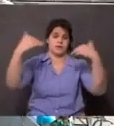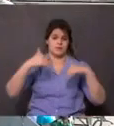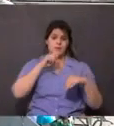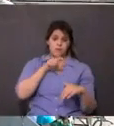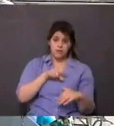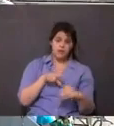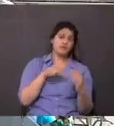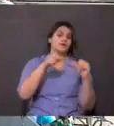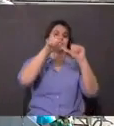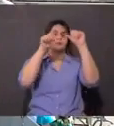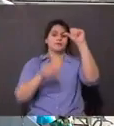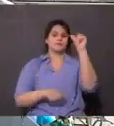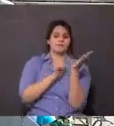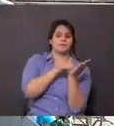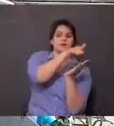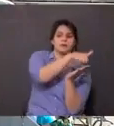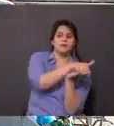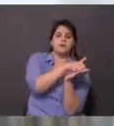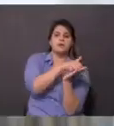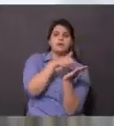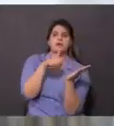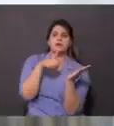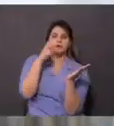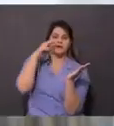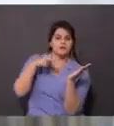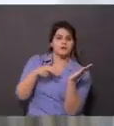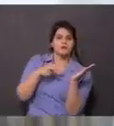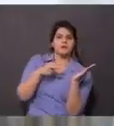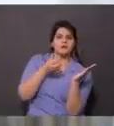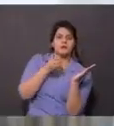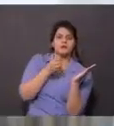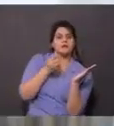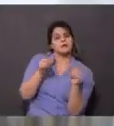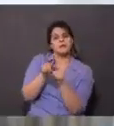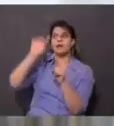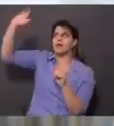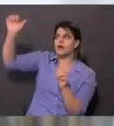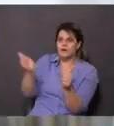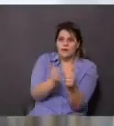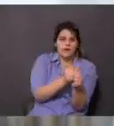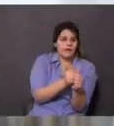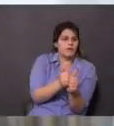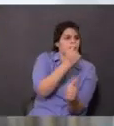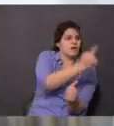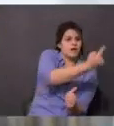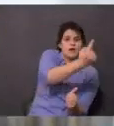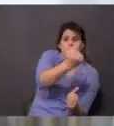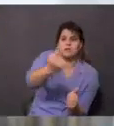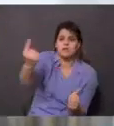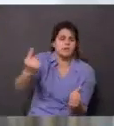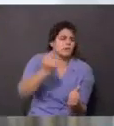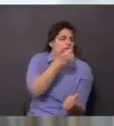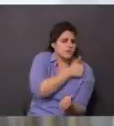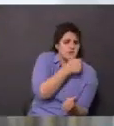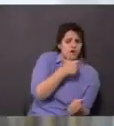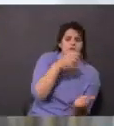Evangelho sem complexos nem medos, tem de estar ao lado de todos e de cada um, dos que sofrem, dos que